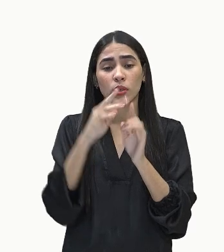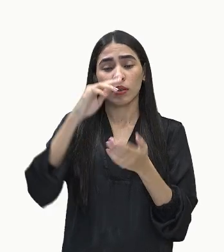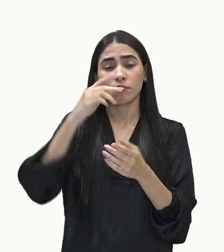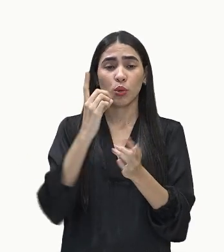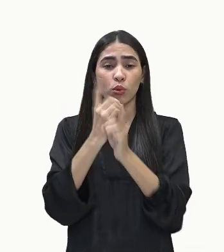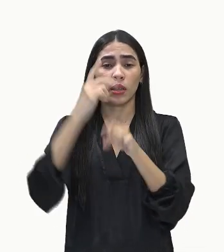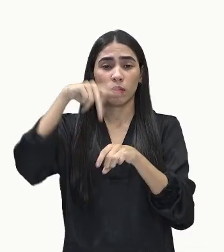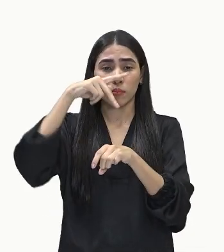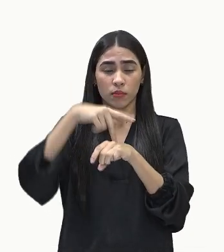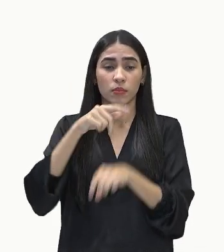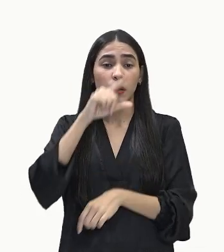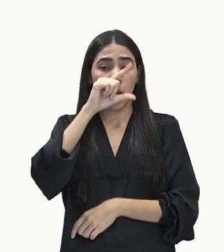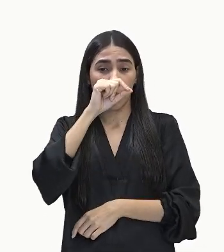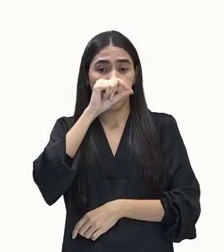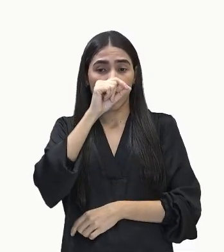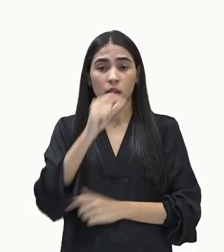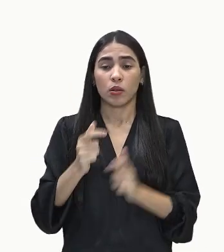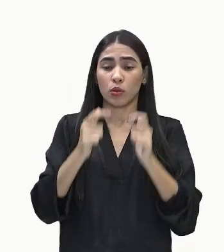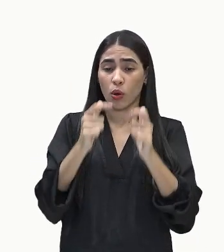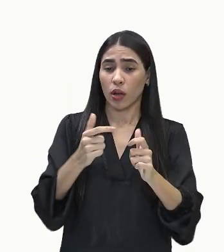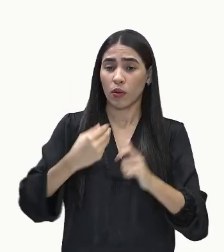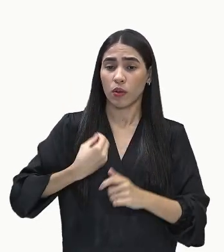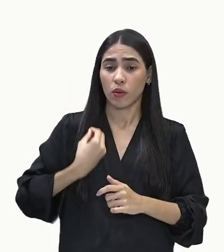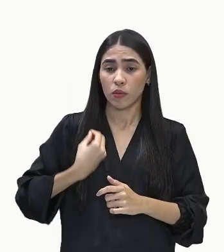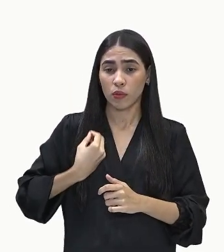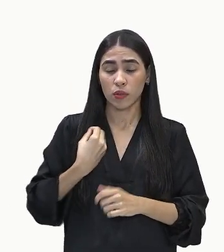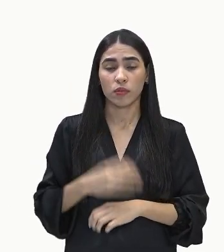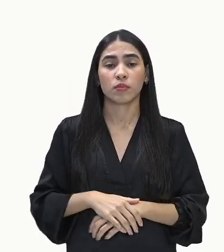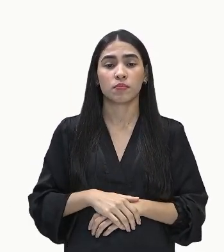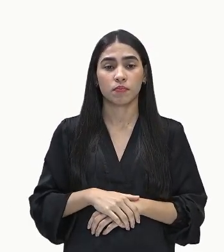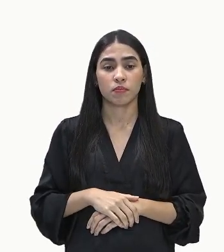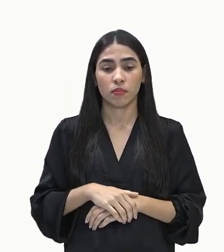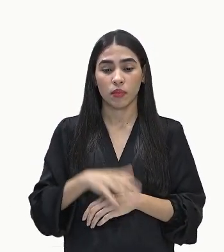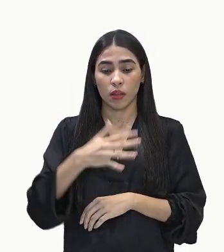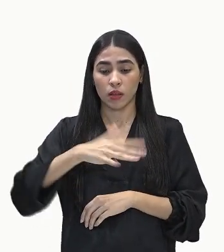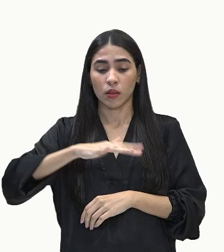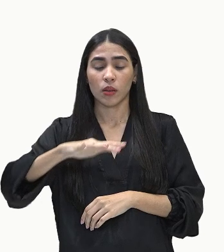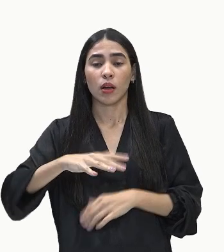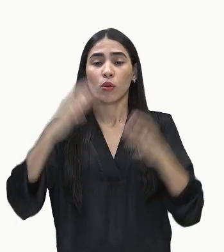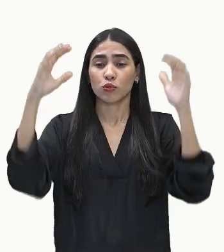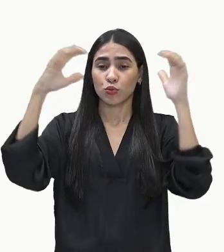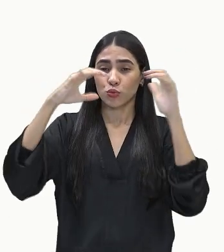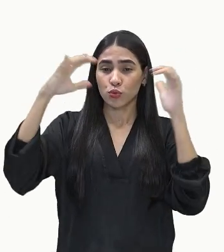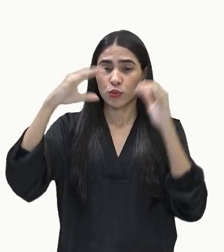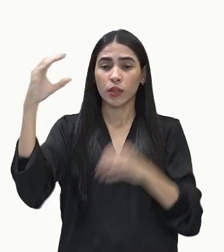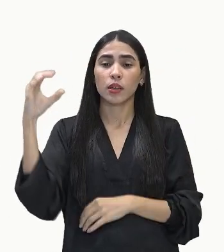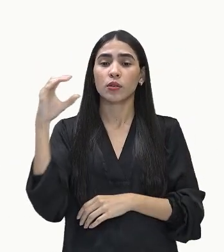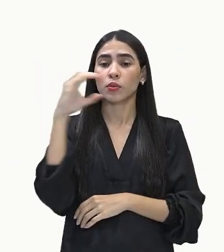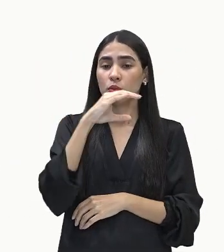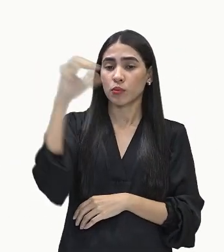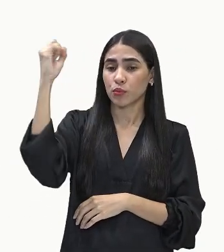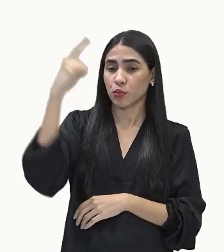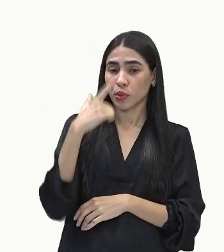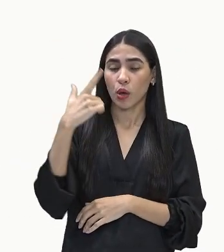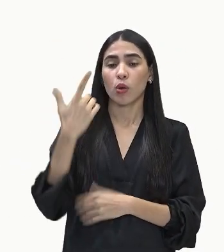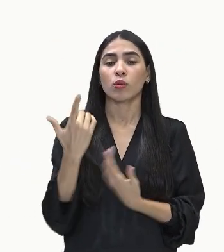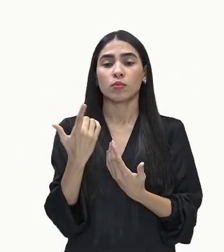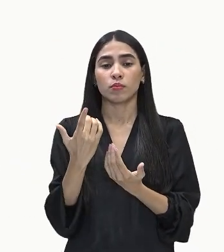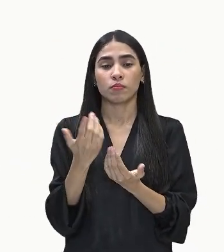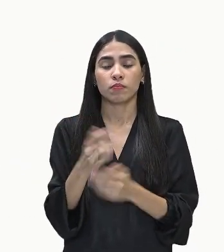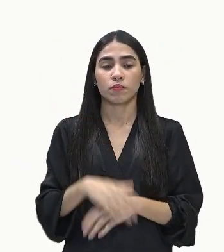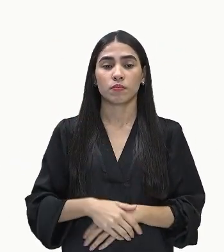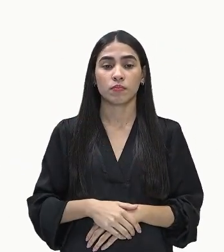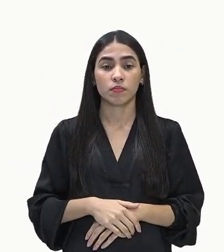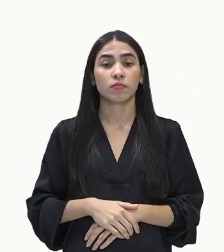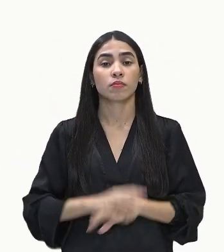local onde o beija-flor vive, em sua maioria, é em ambientes tropicais, próximos da linha do Equador. Então, o bioma